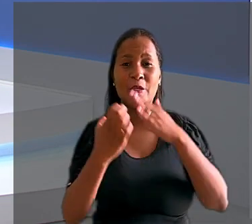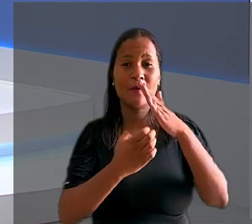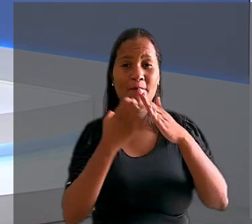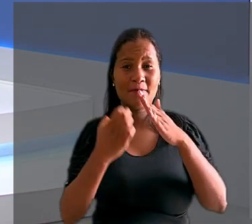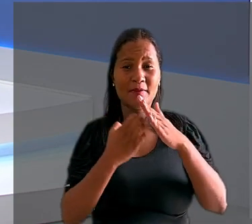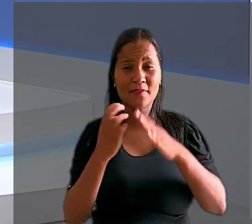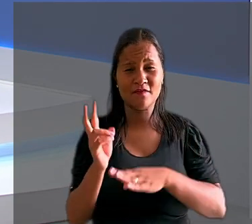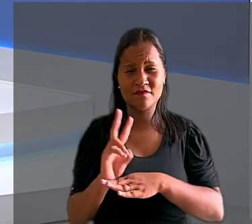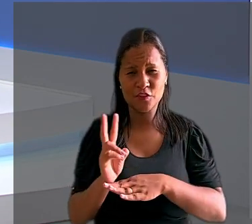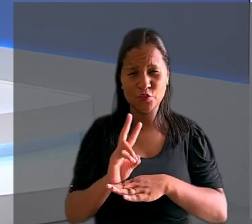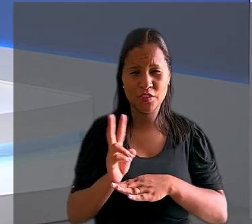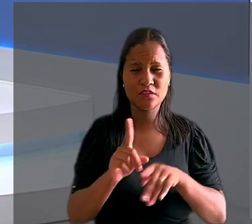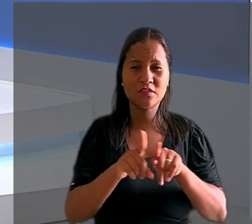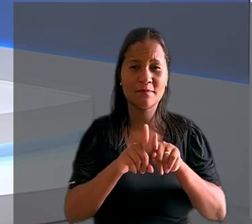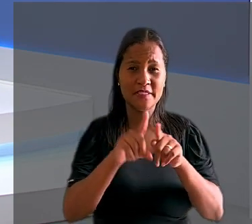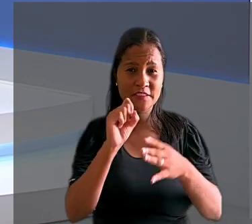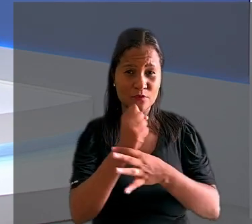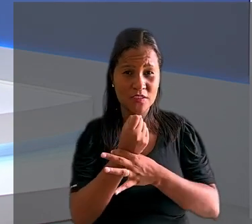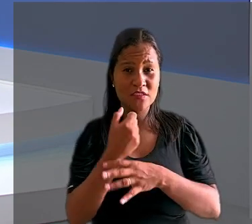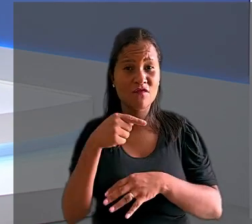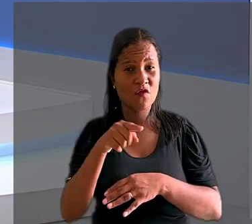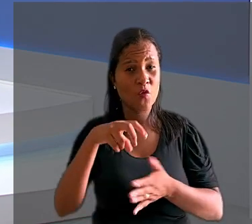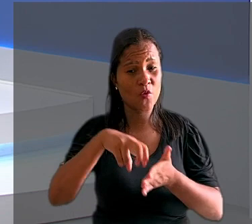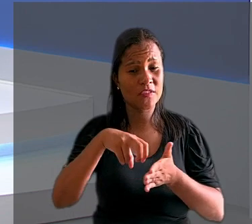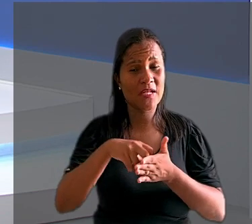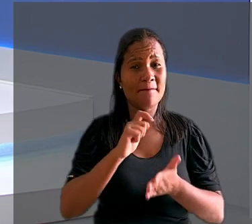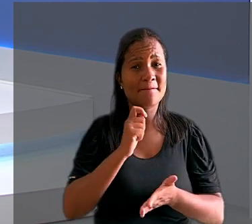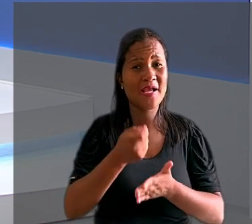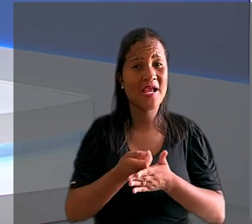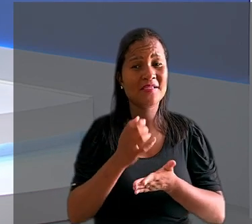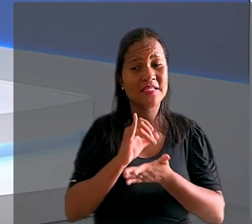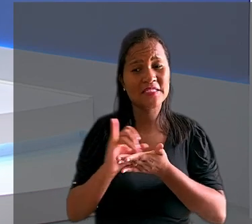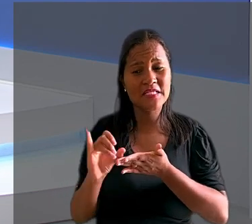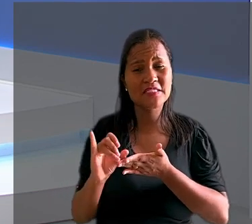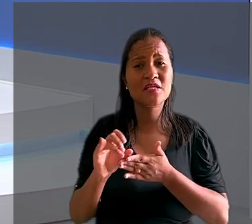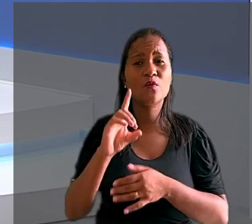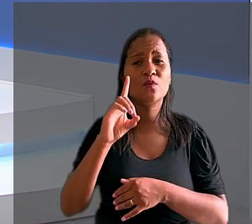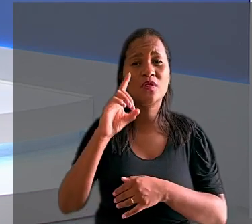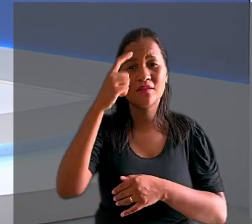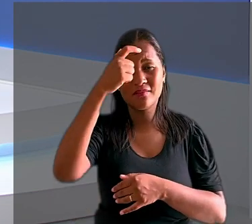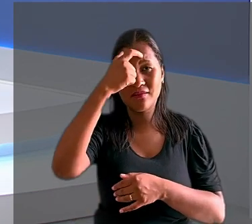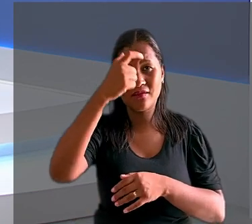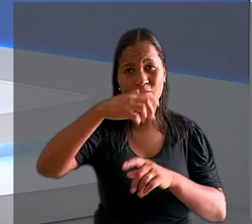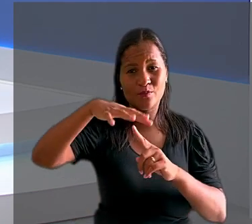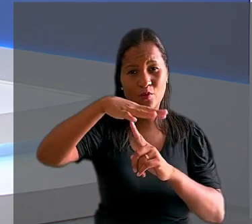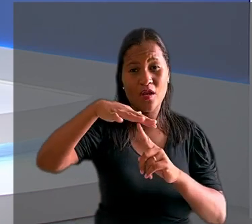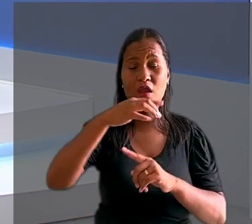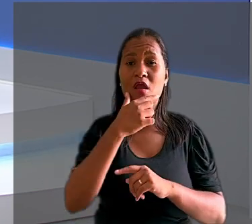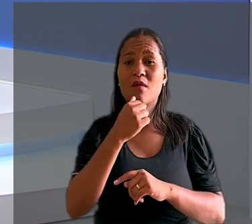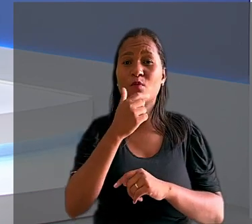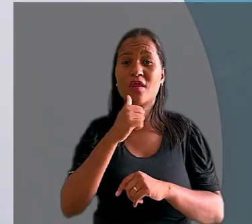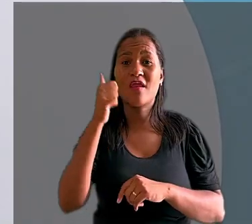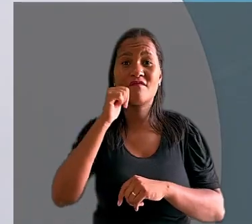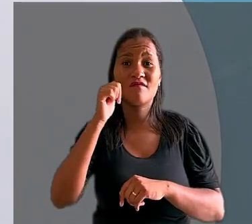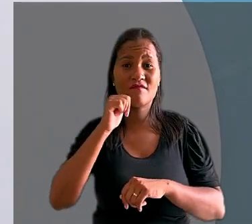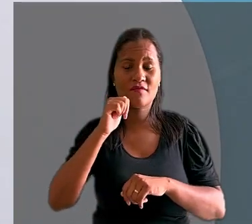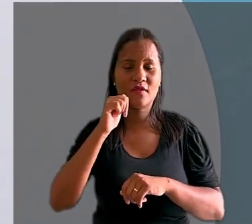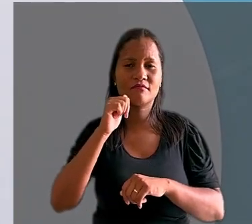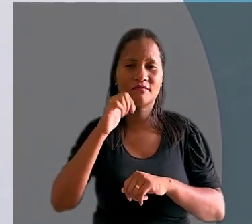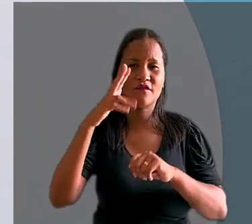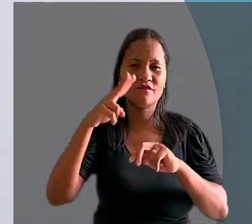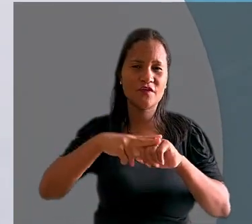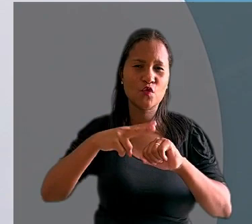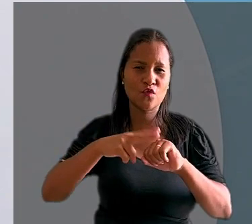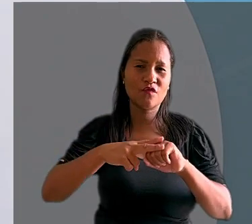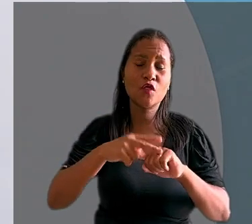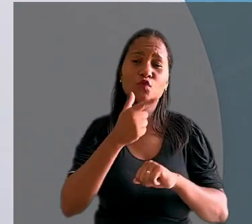foi condenada a pagar indenização por dano moral à viúva de um motorista que sofreu um acidente fatal. O caso